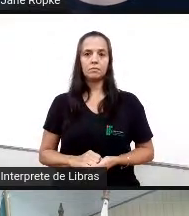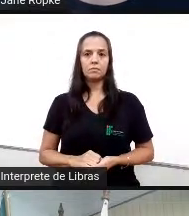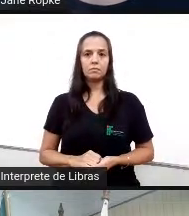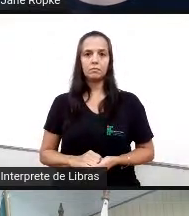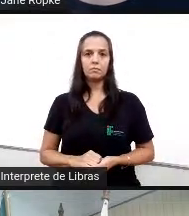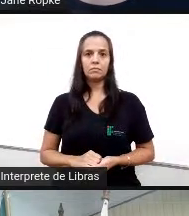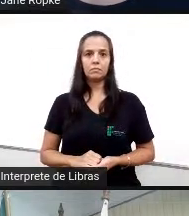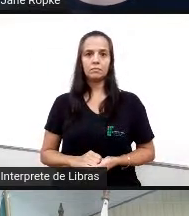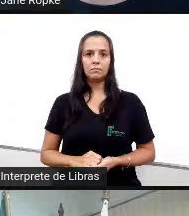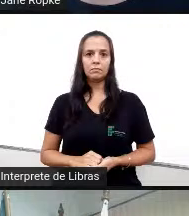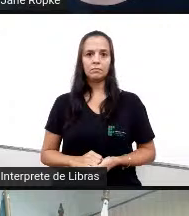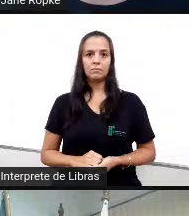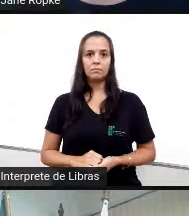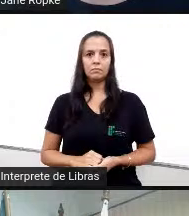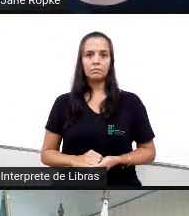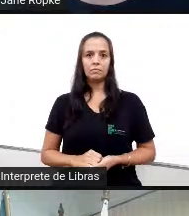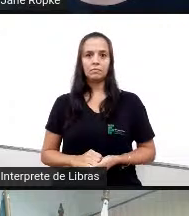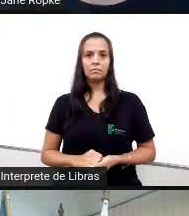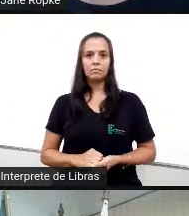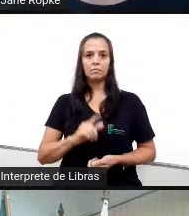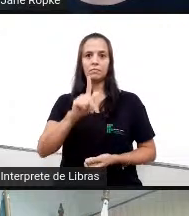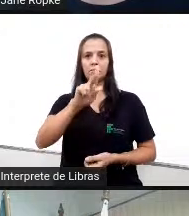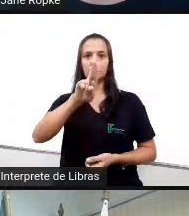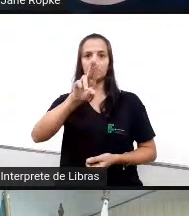do Sul.